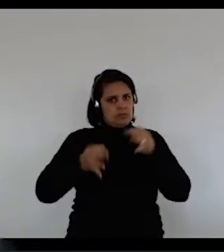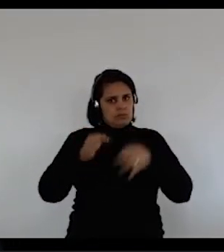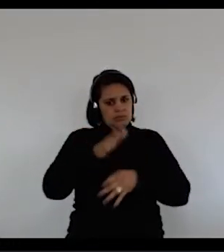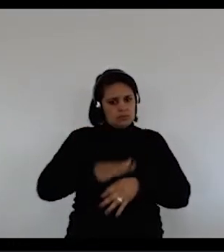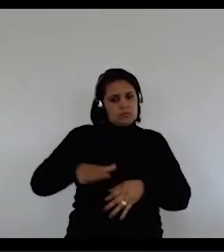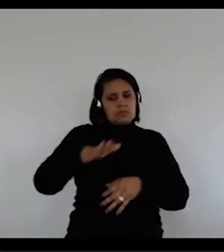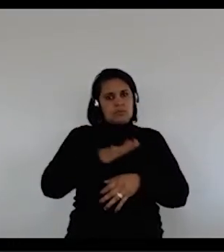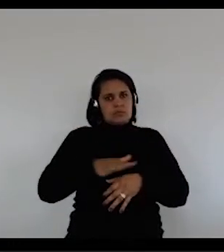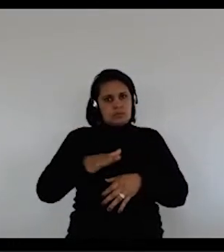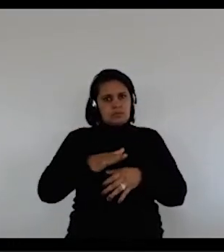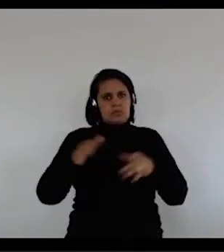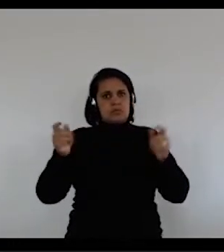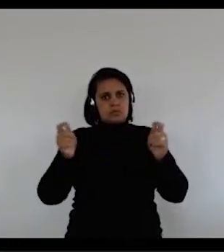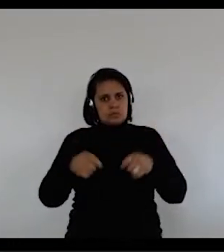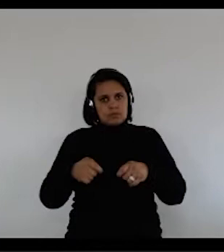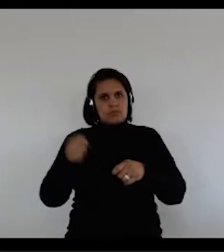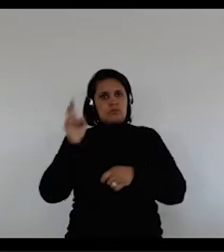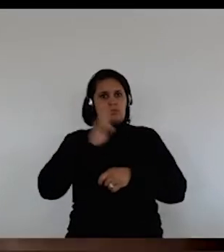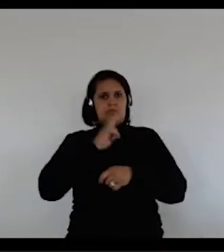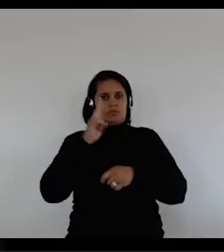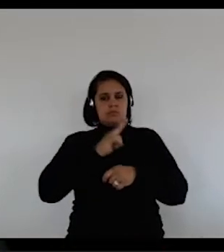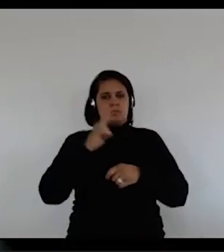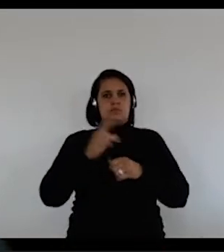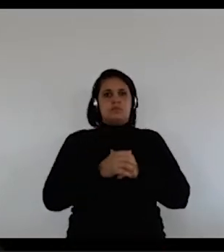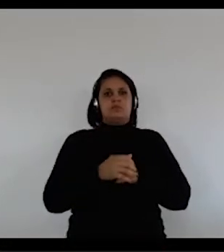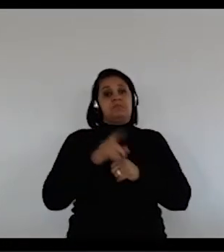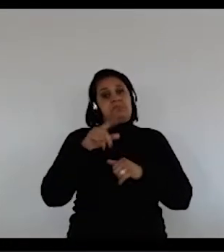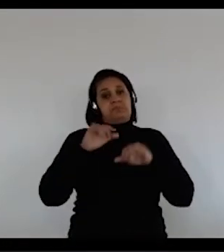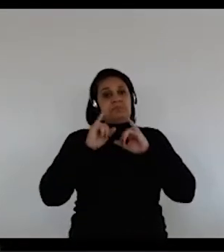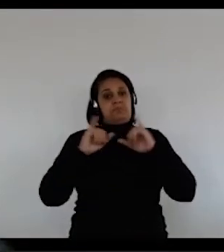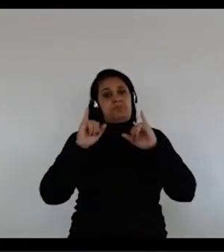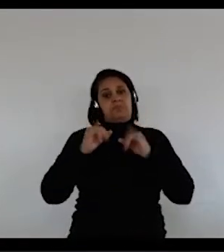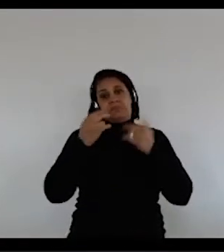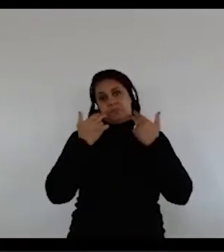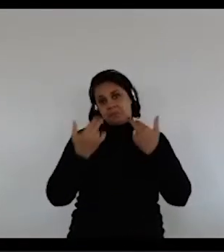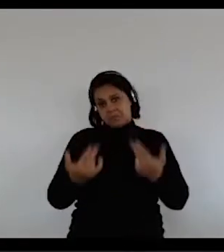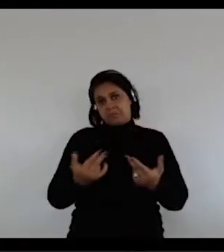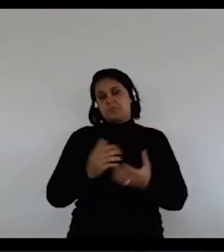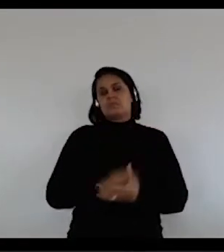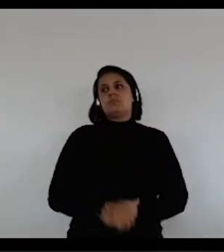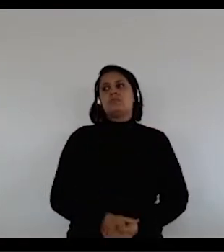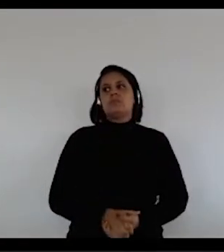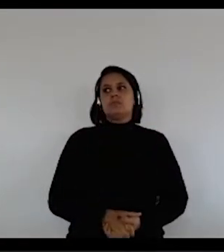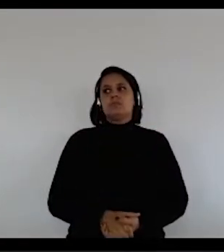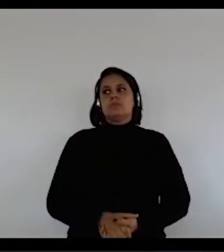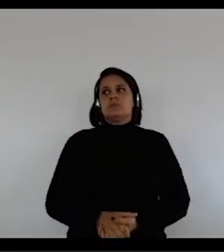que podem ser declaradas urgentes. É uma novidade sobre